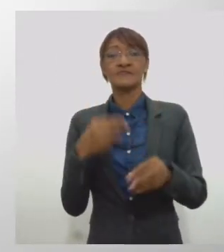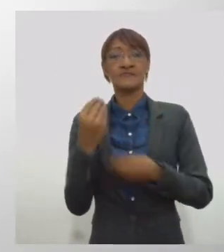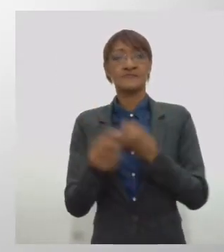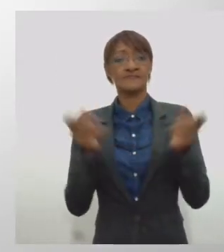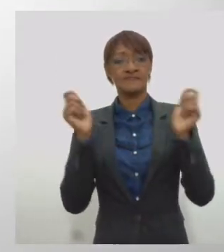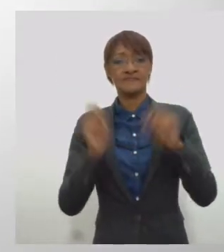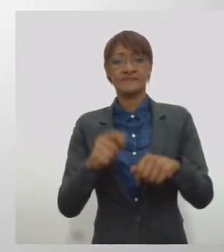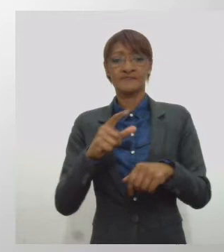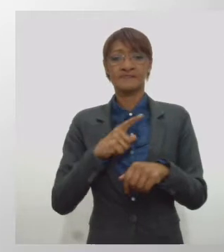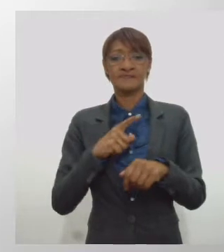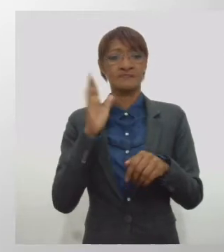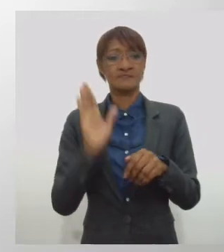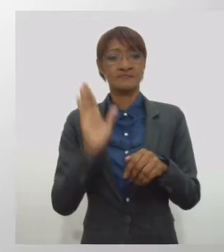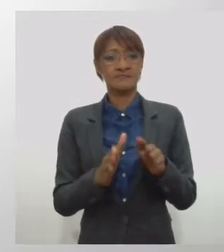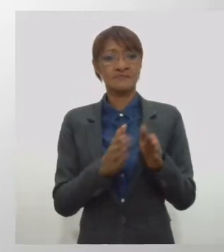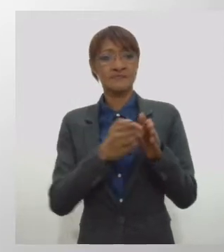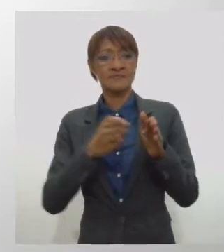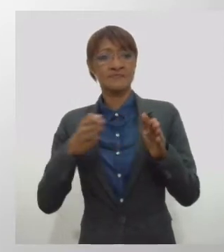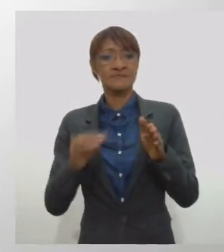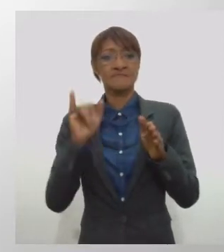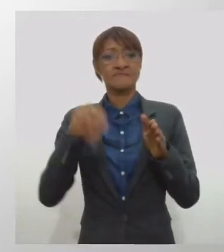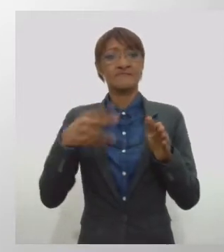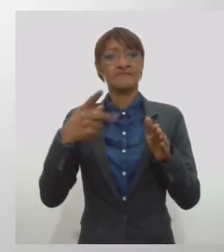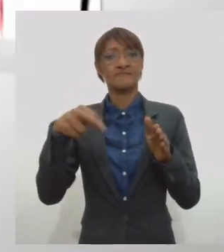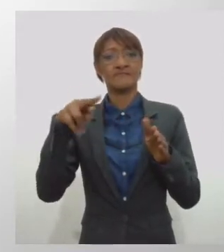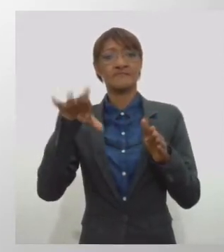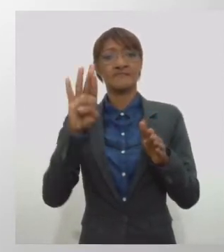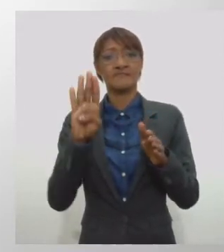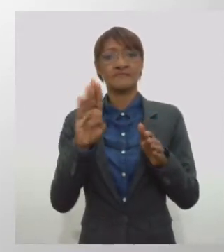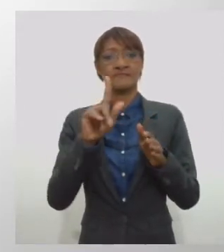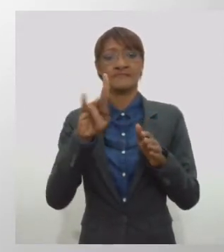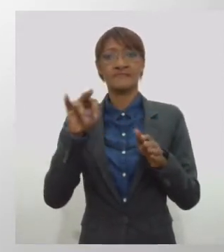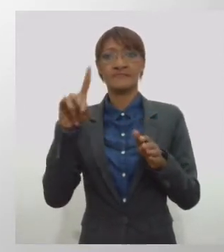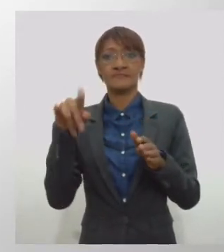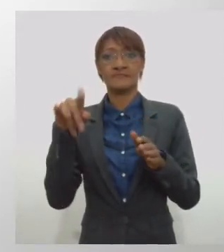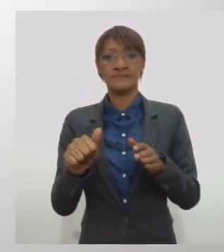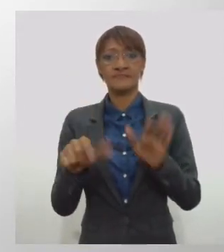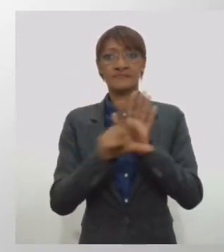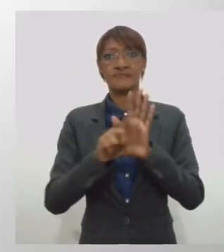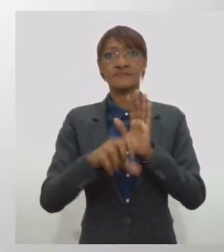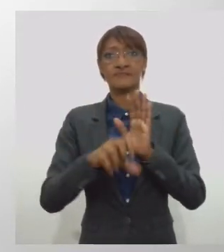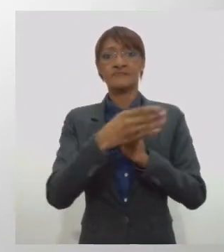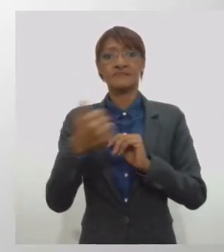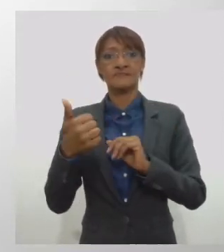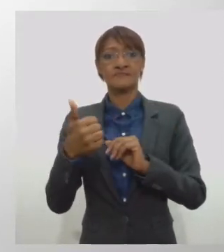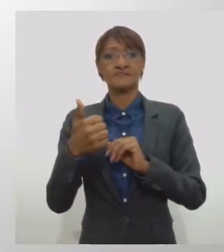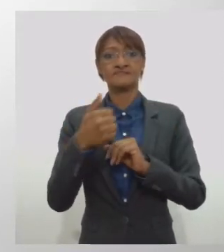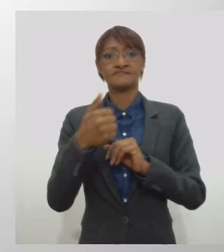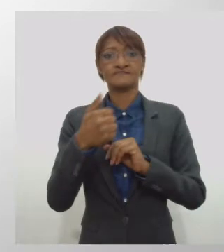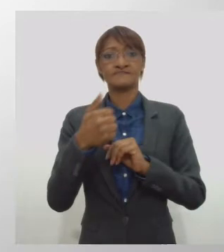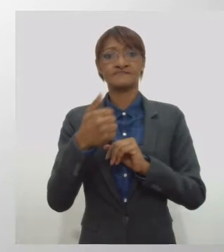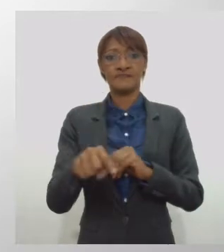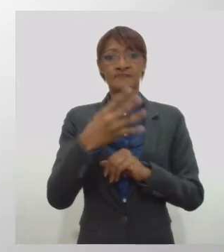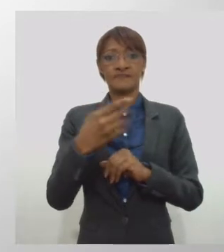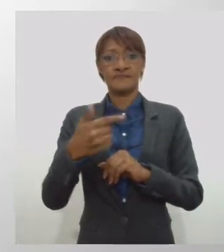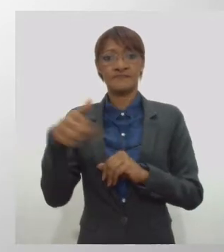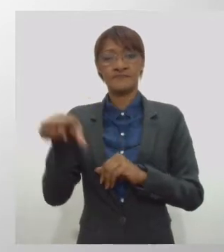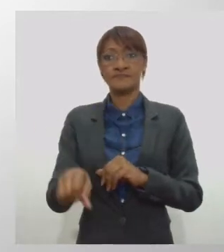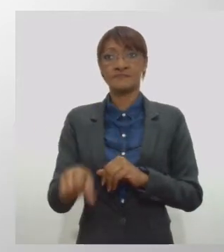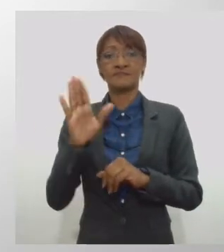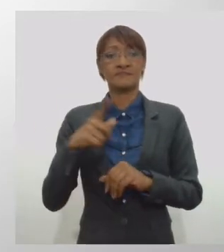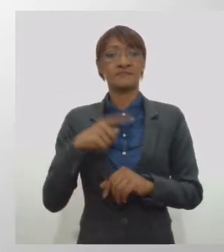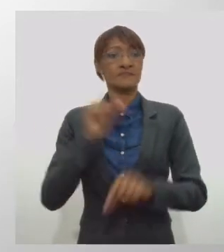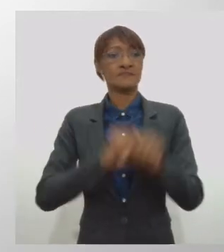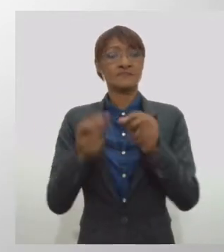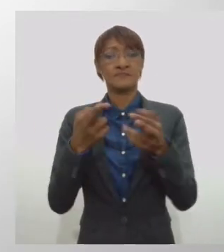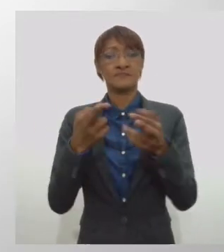ato de improbidade e pode gerar um crime. A Lei 8.429 prevê a ação de improbidade administrativa, principalmente para evitar que o